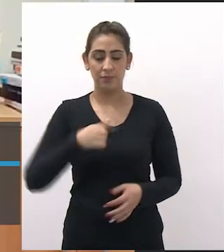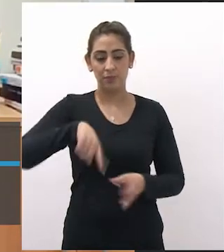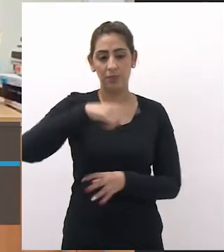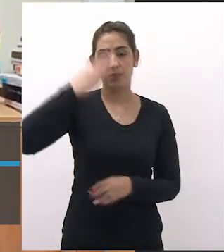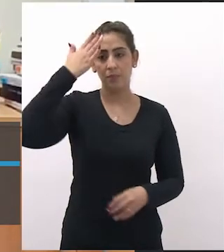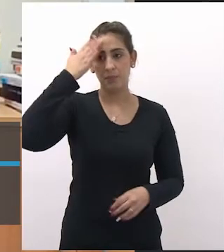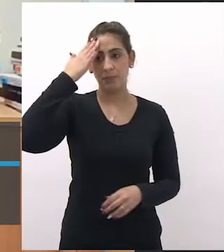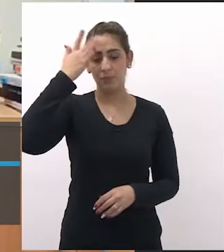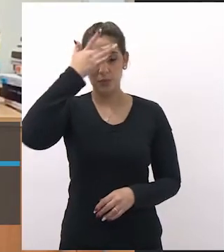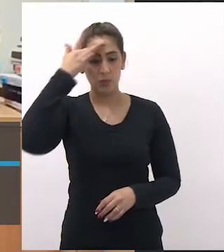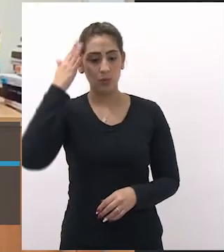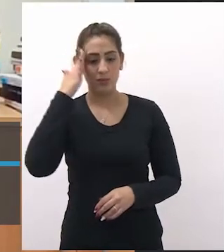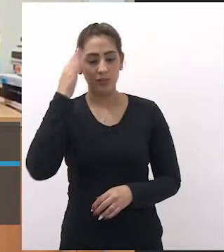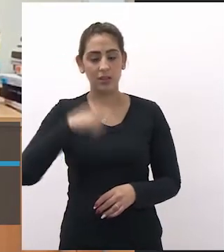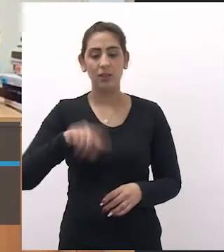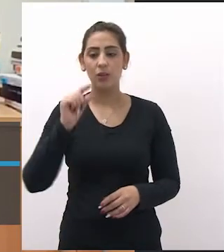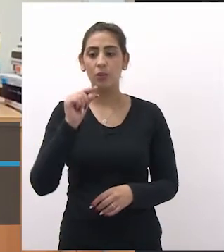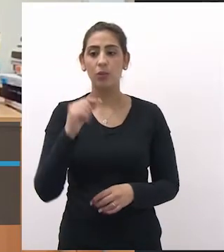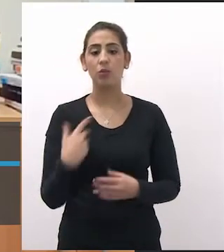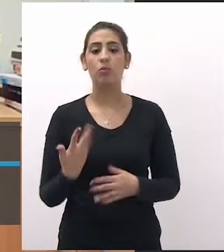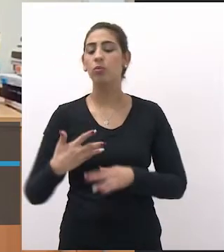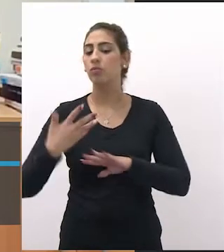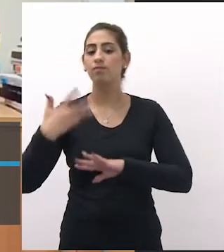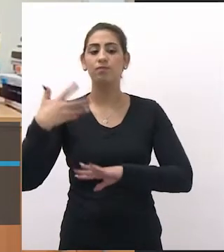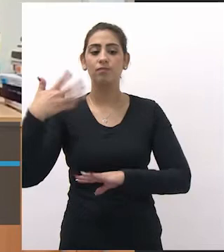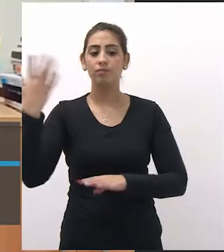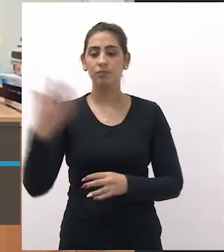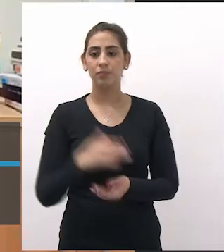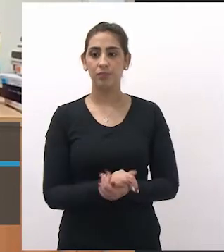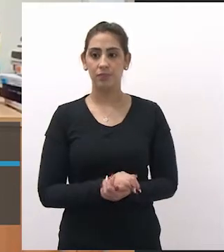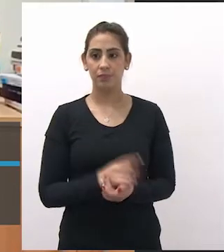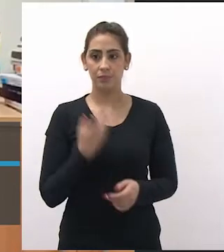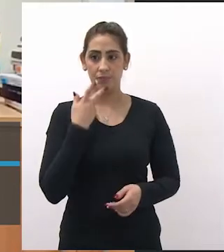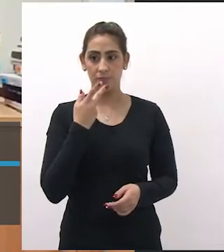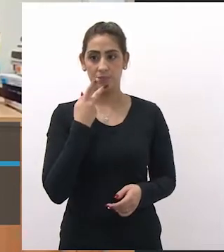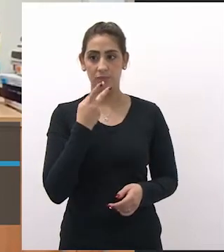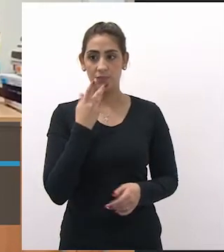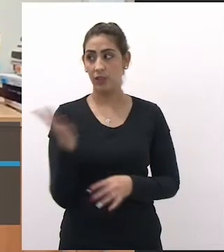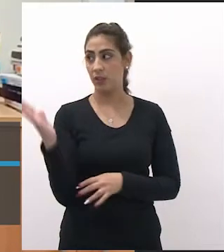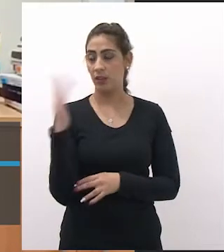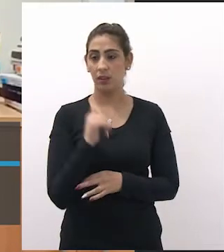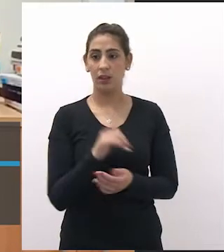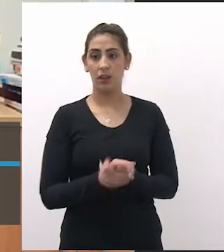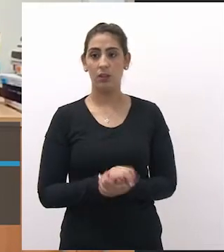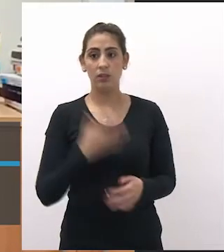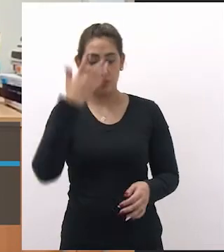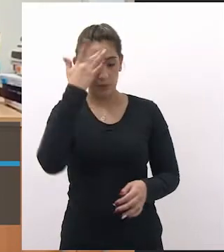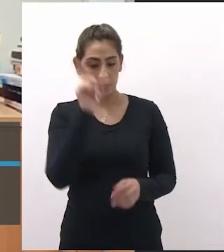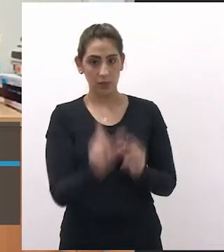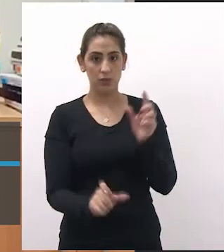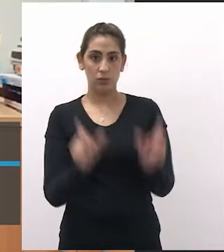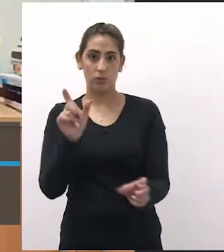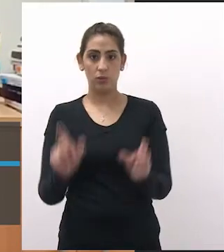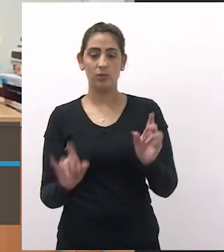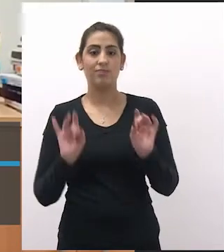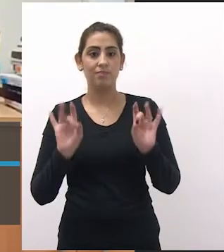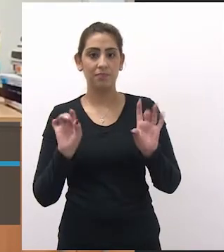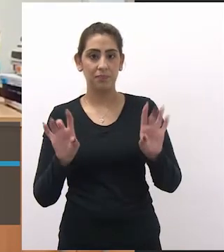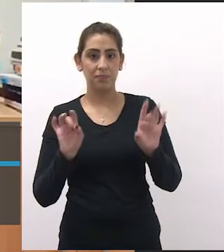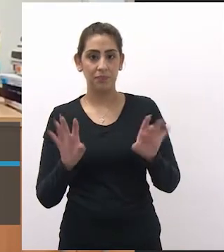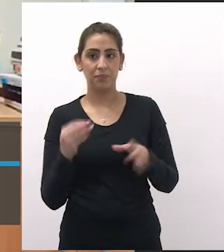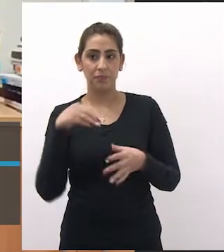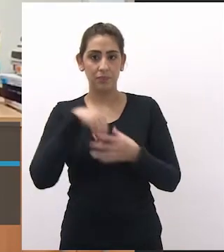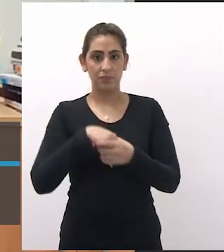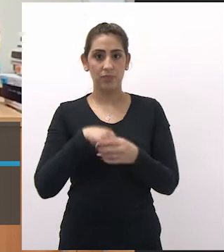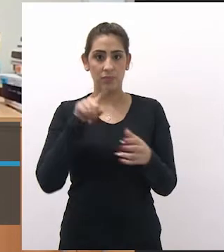um pouquinho, quando Jacira fala que traz pessoas, né, especialistas, esse é